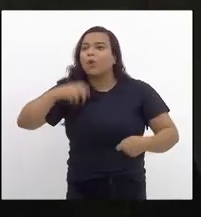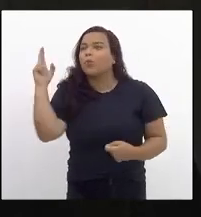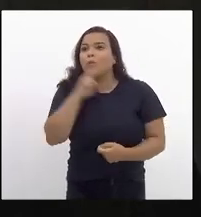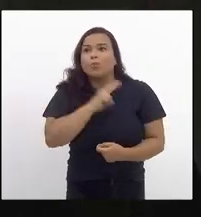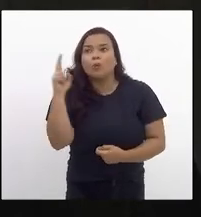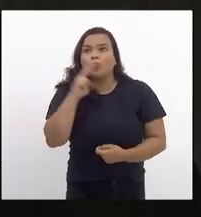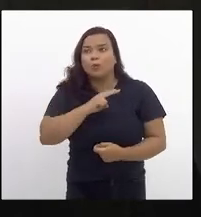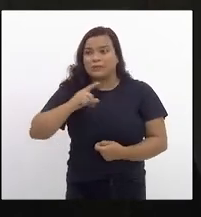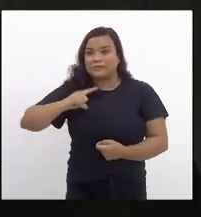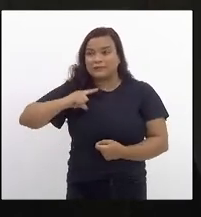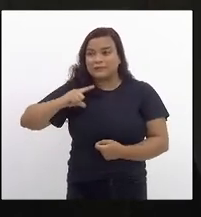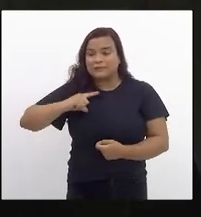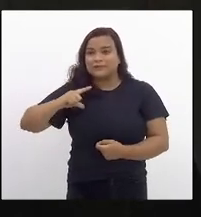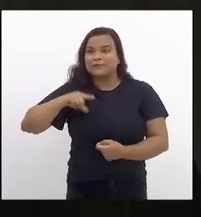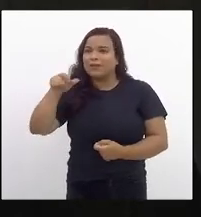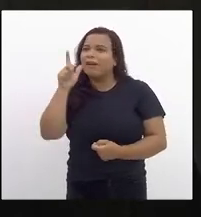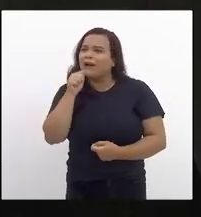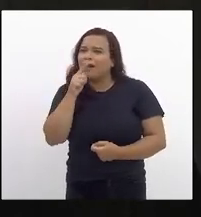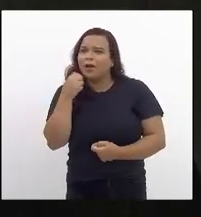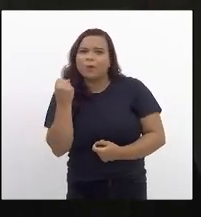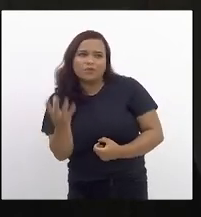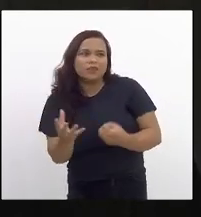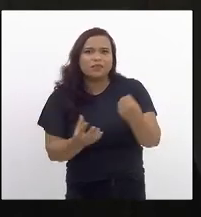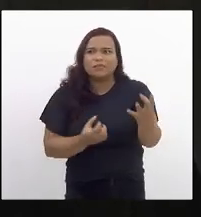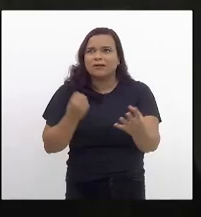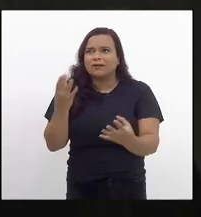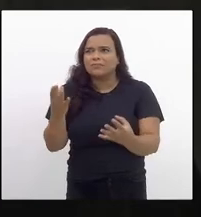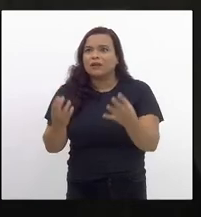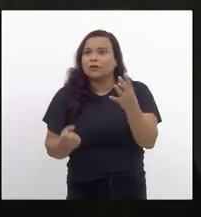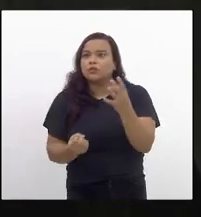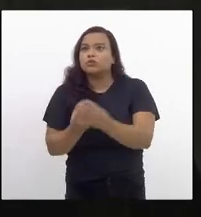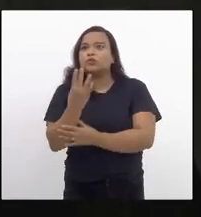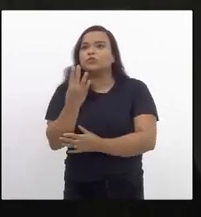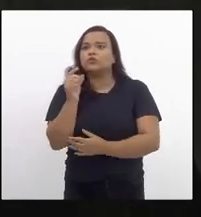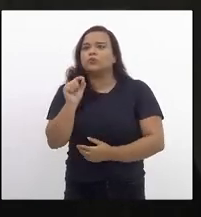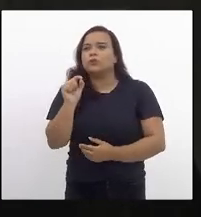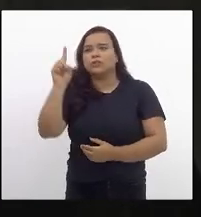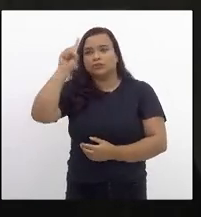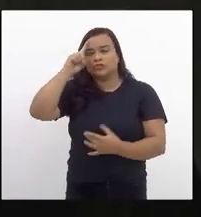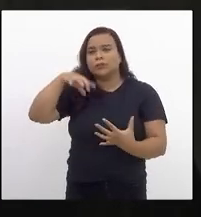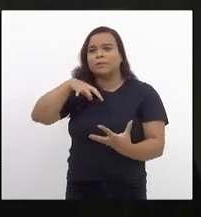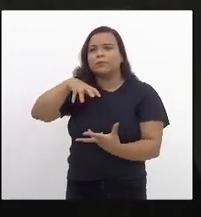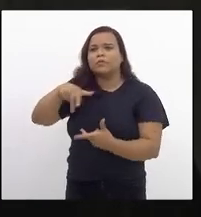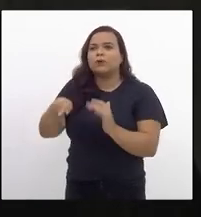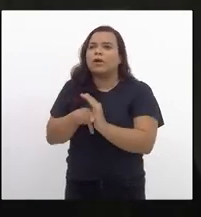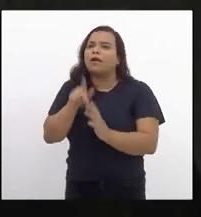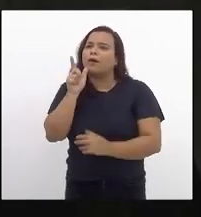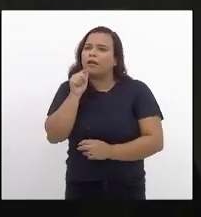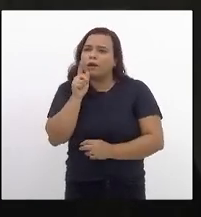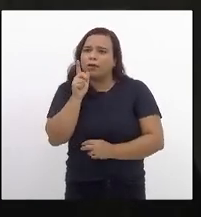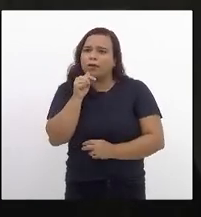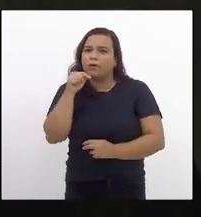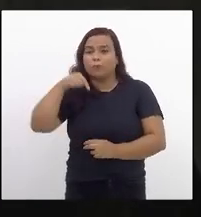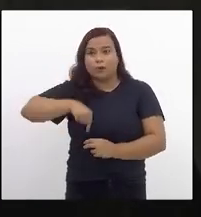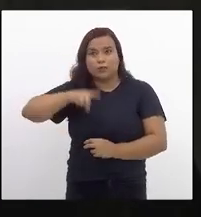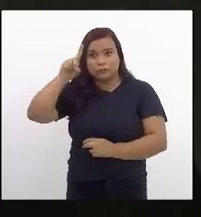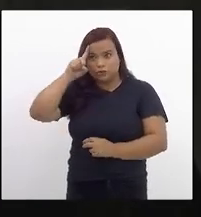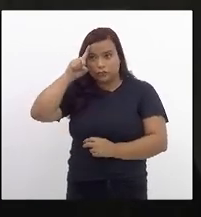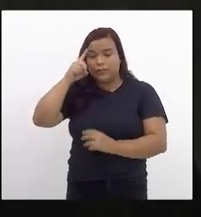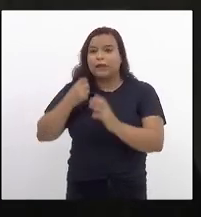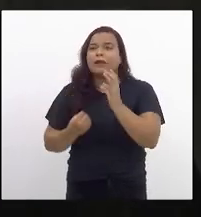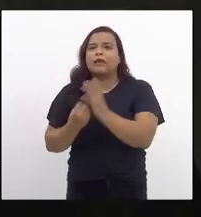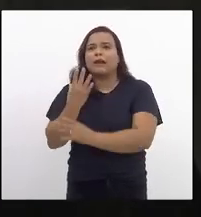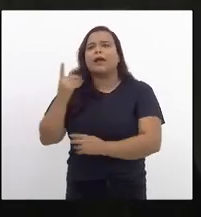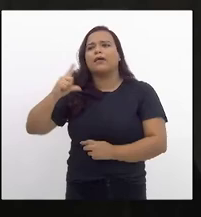de manter esse recurso disponível surgiu o dia mundial da água essa data e ela